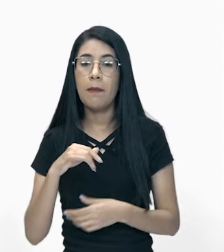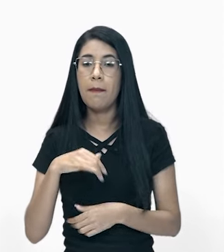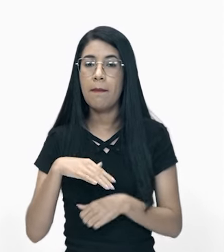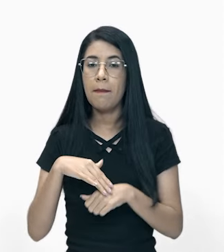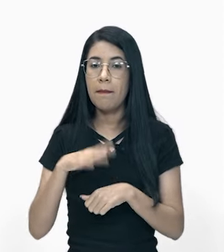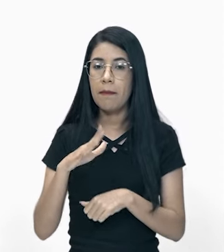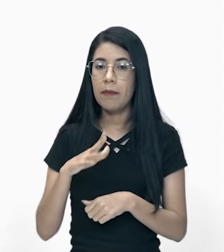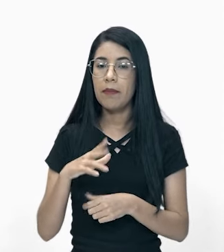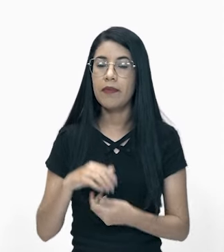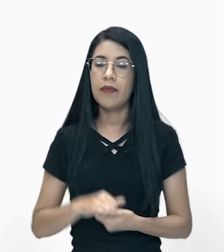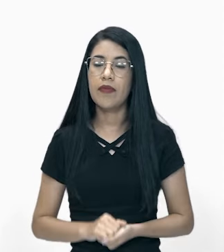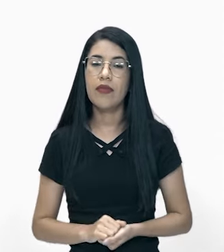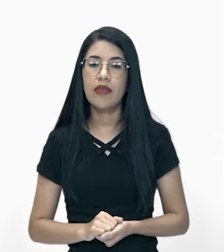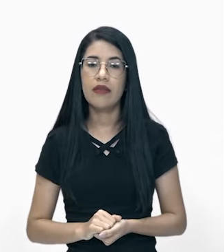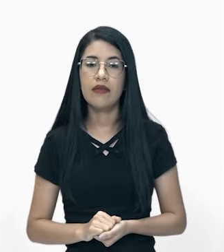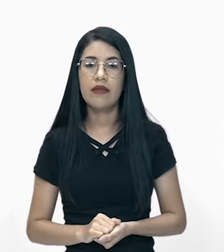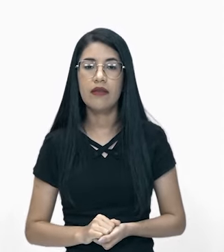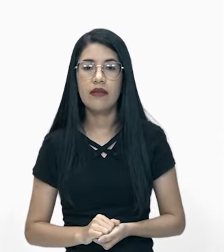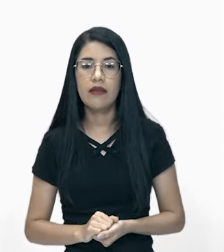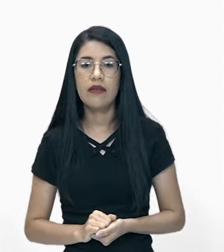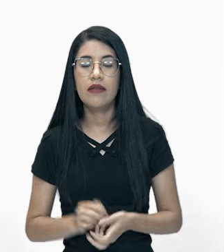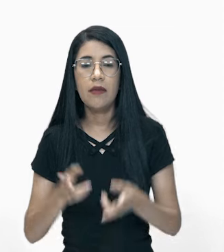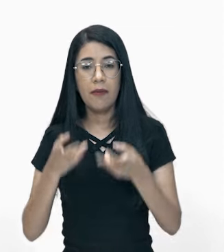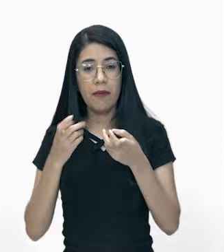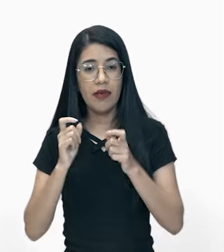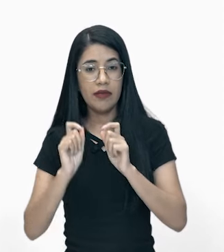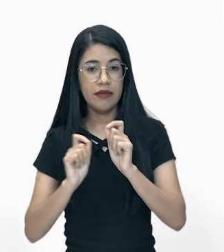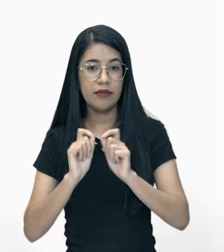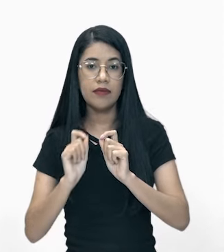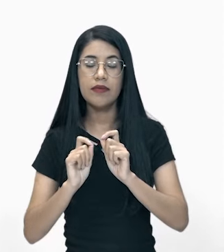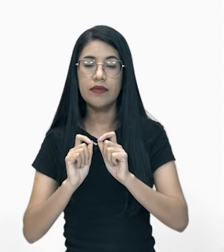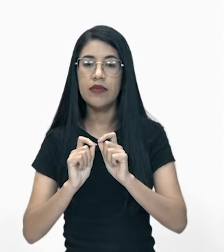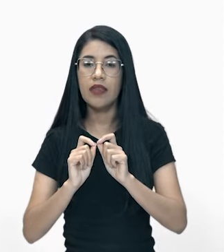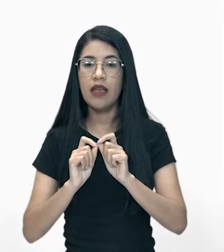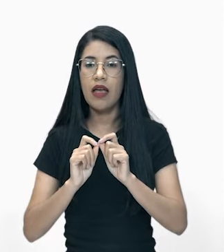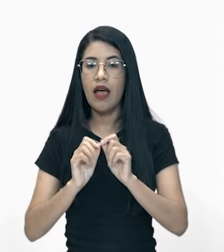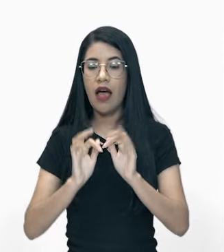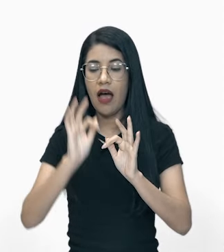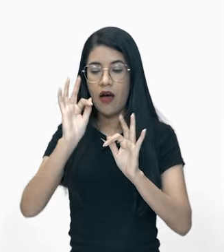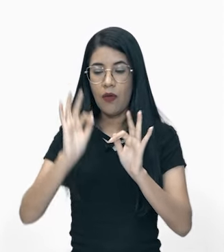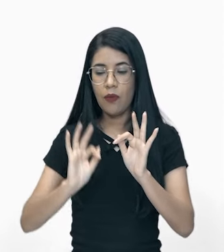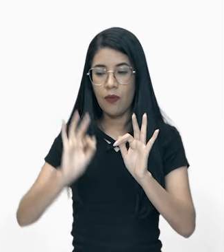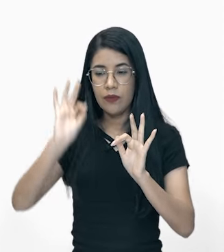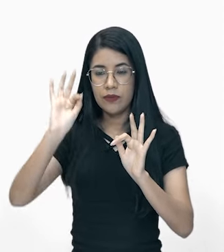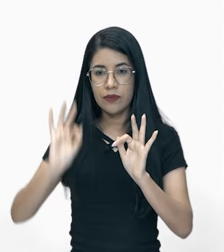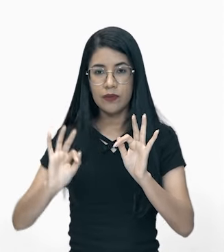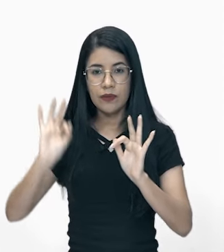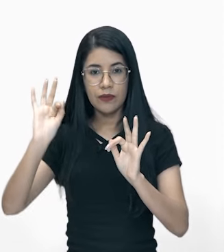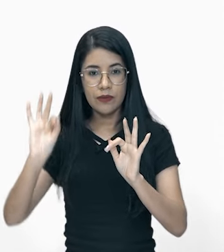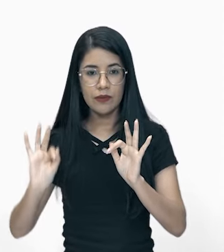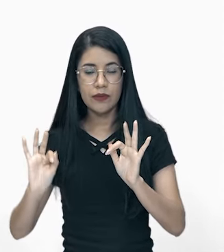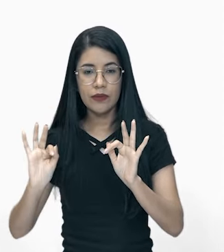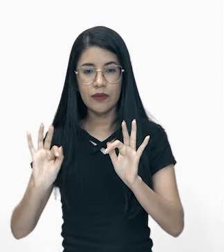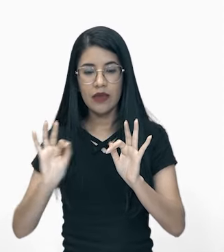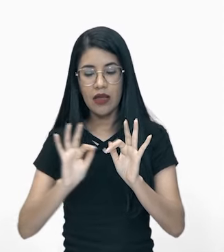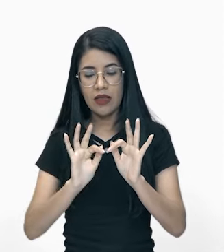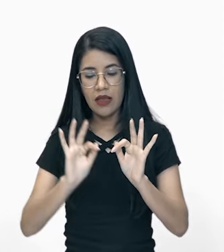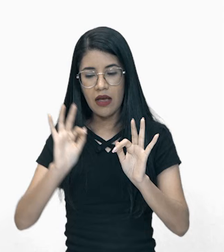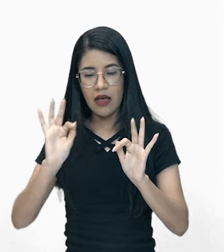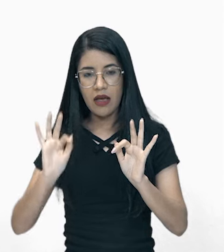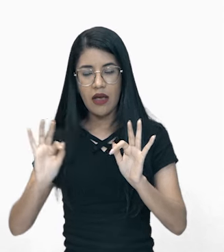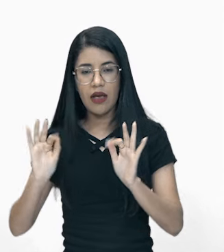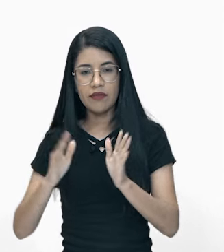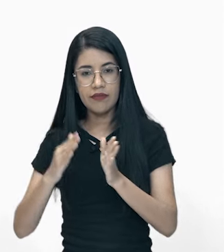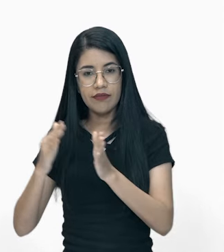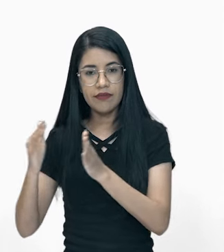ó, você observou, comprimento de onda grande, mais à direita você tem